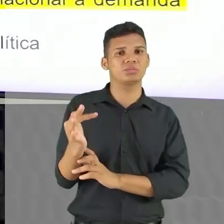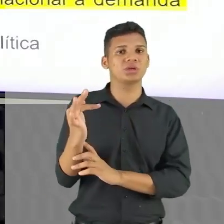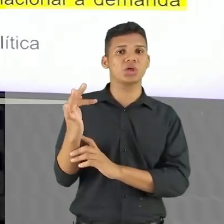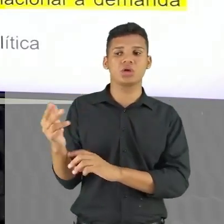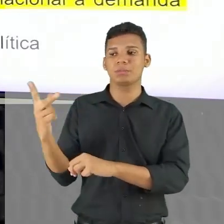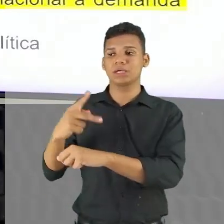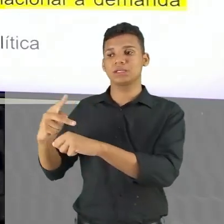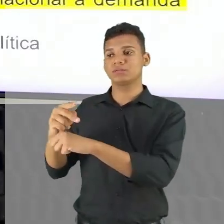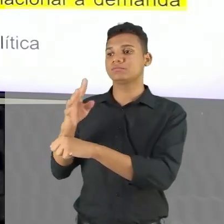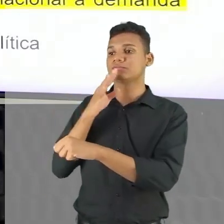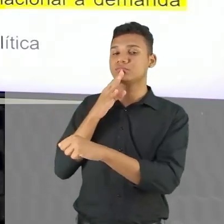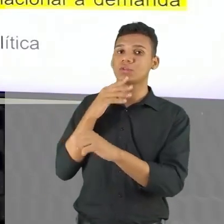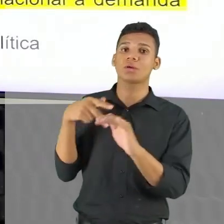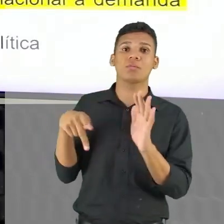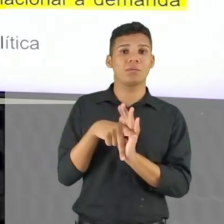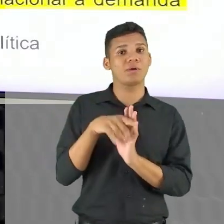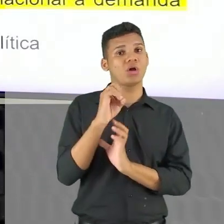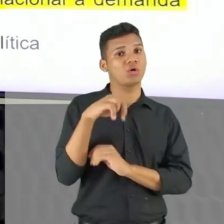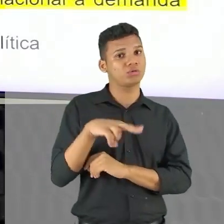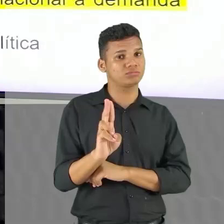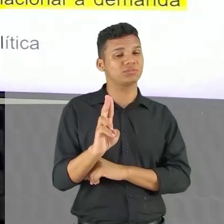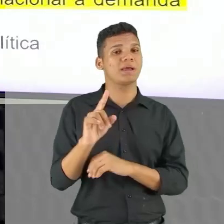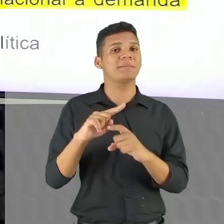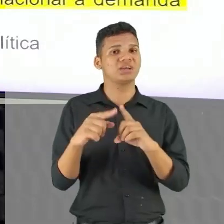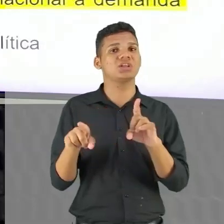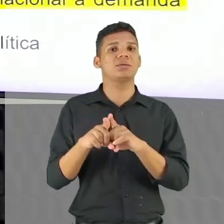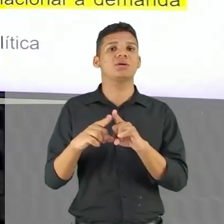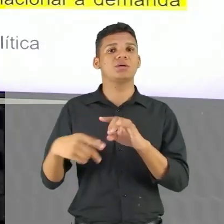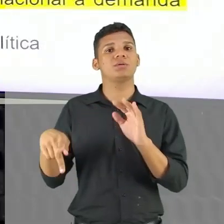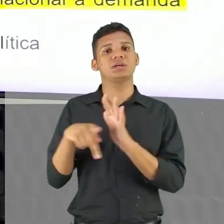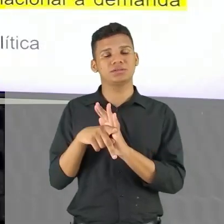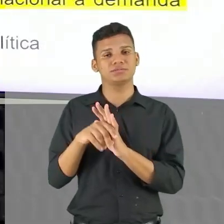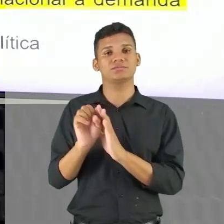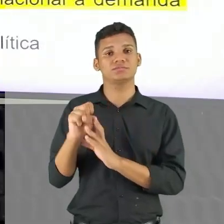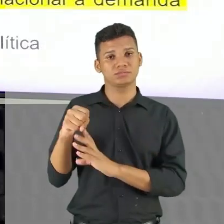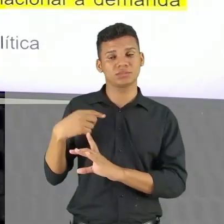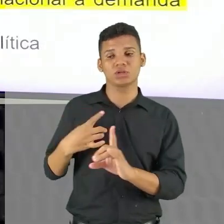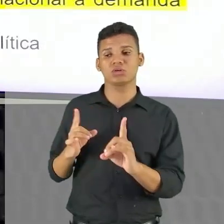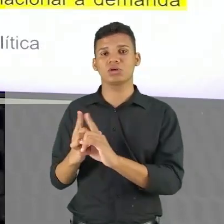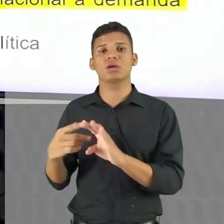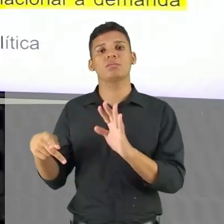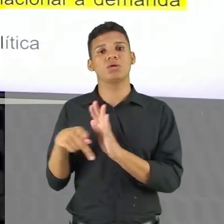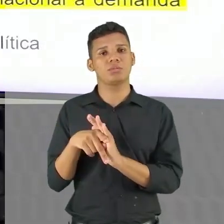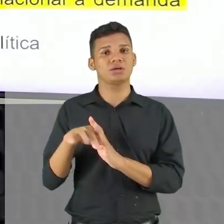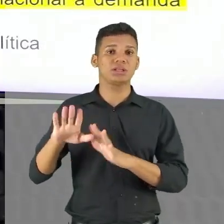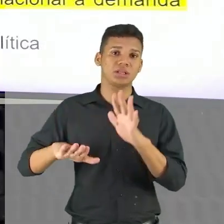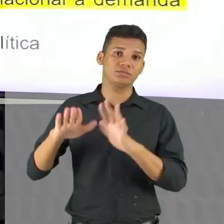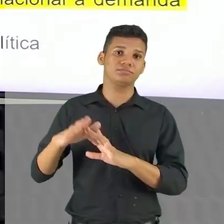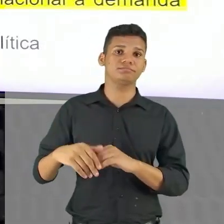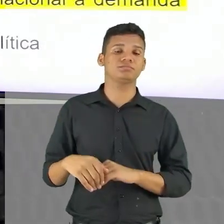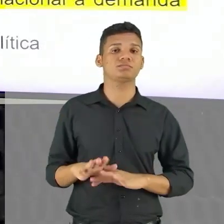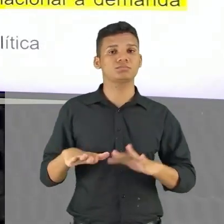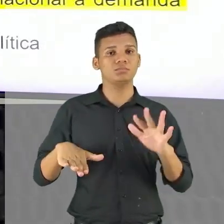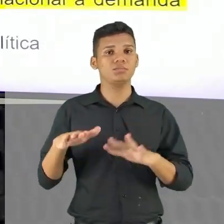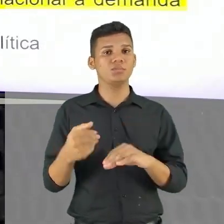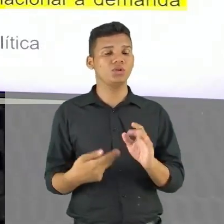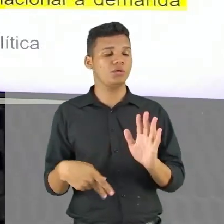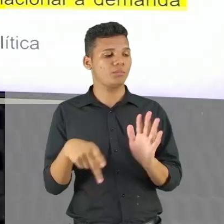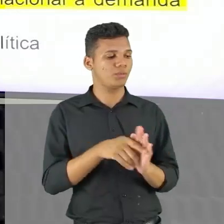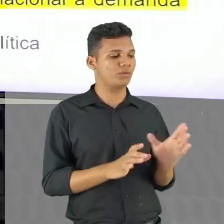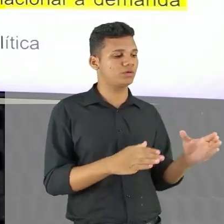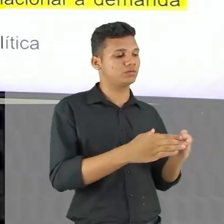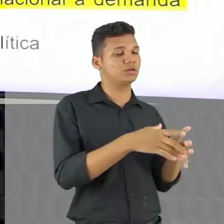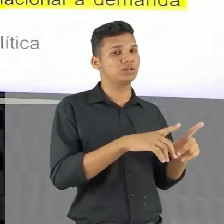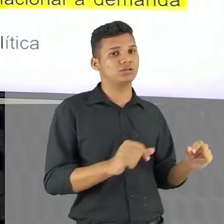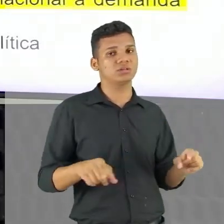vai ser reconhecido legitimamente e, com isso, as fronteiras estarão resguardadas a essas afrontas. Tanto para o lado de Israel quanto para